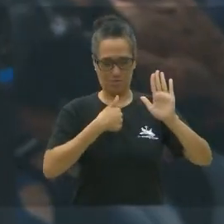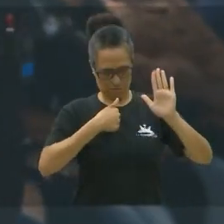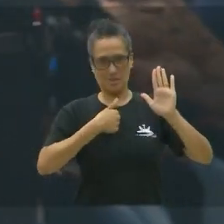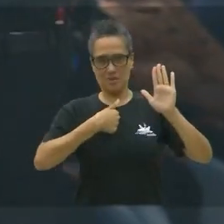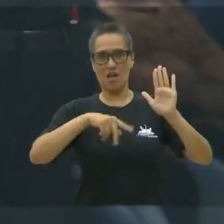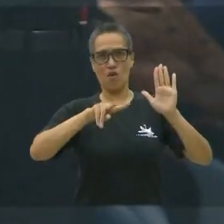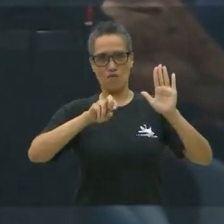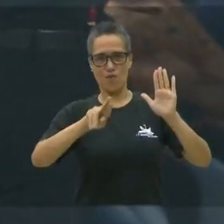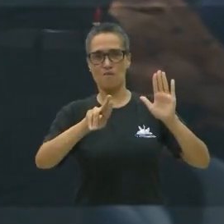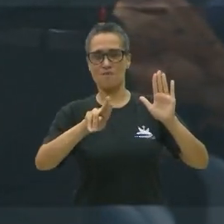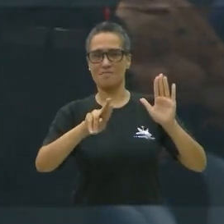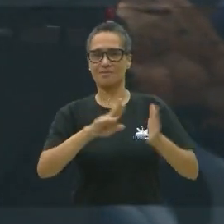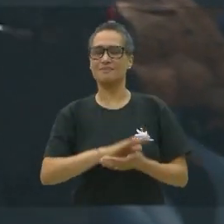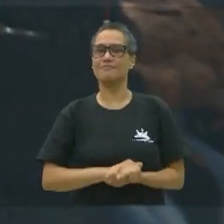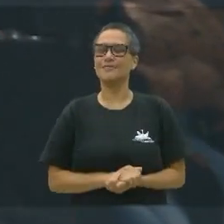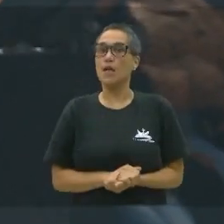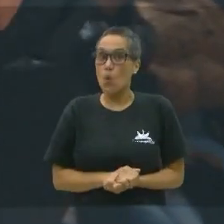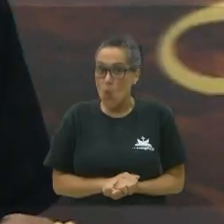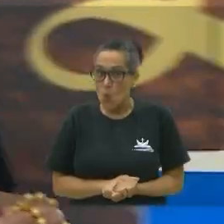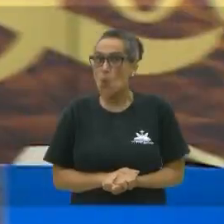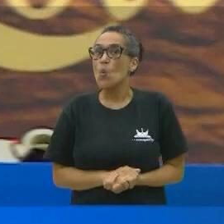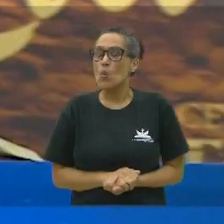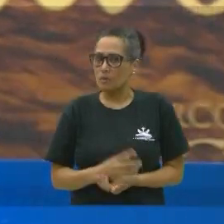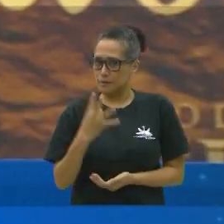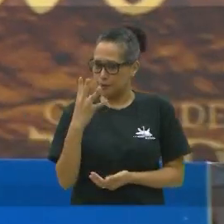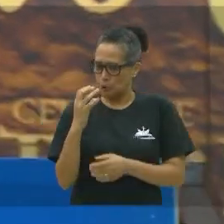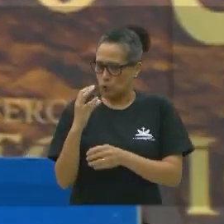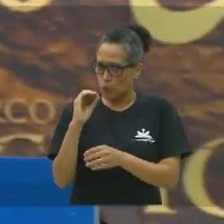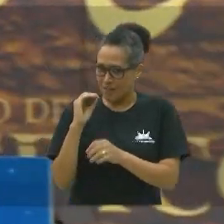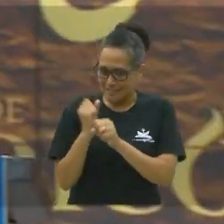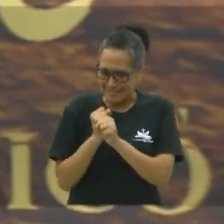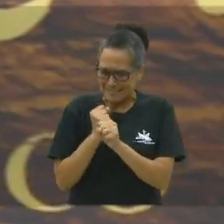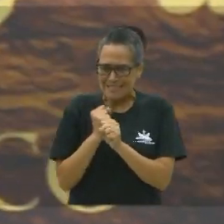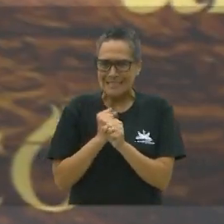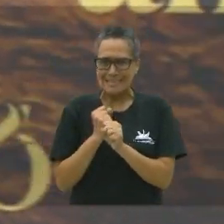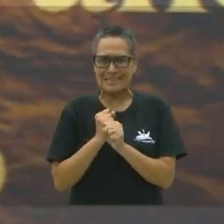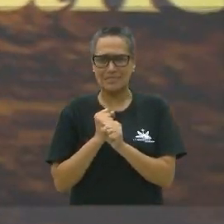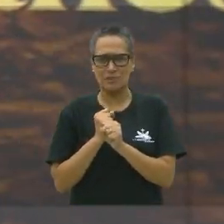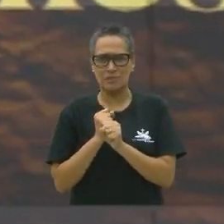é. Foram 40 anos.